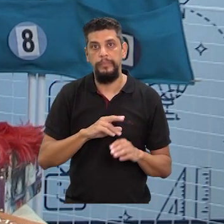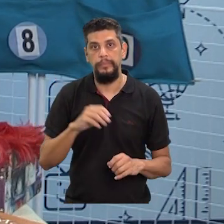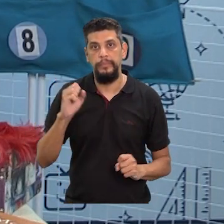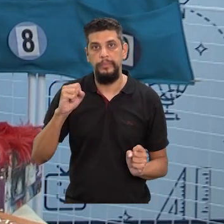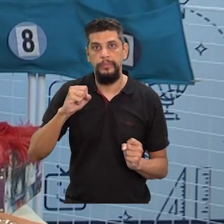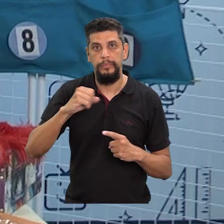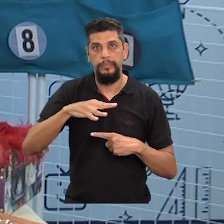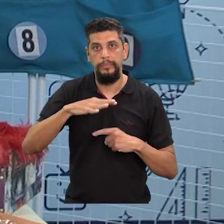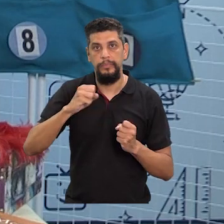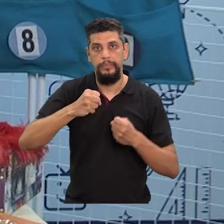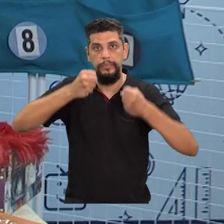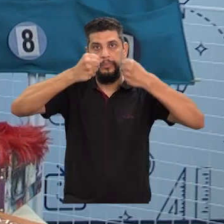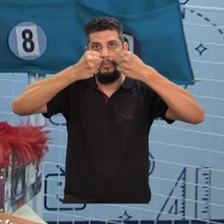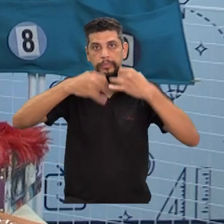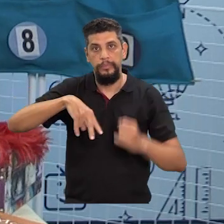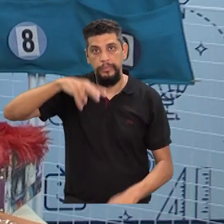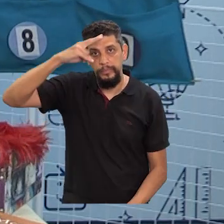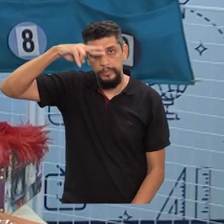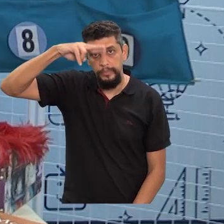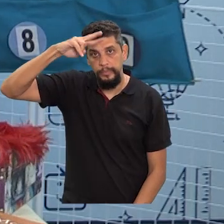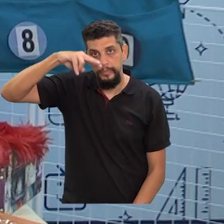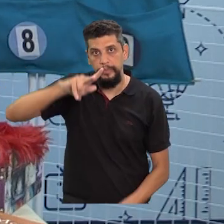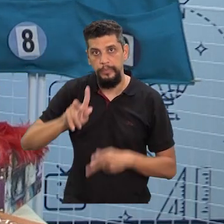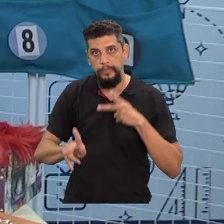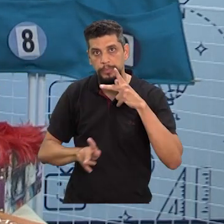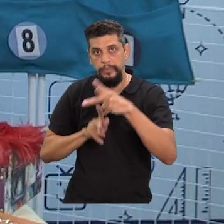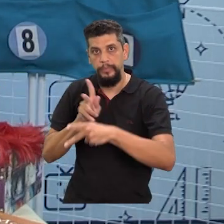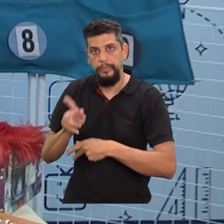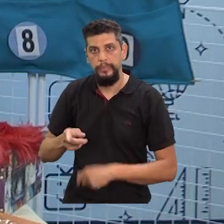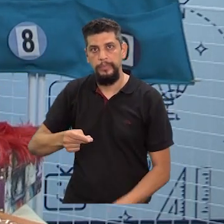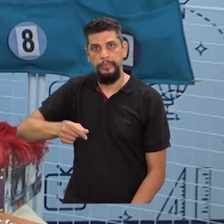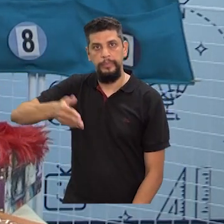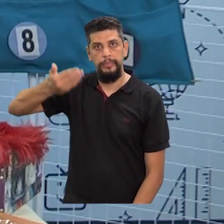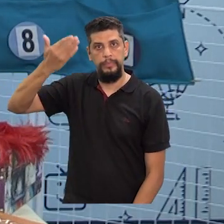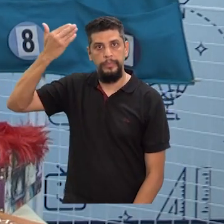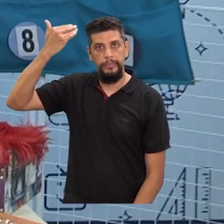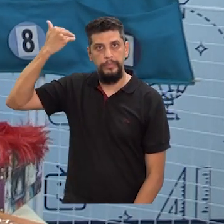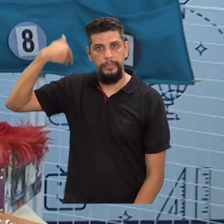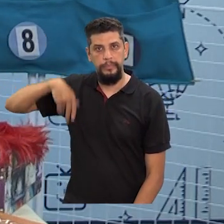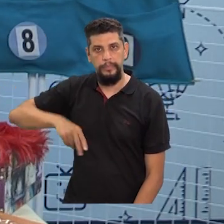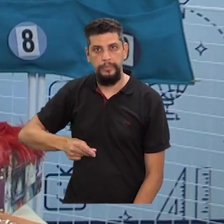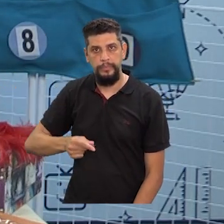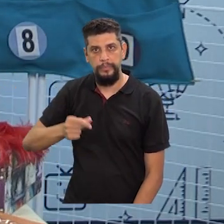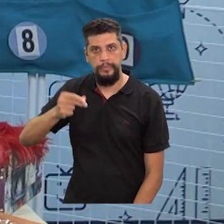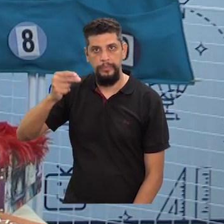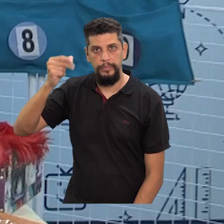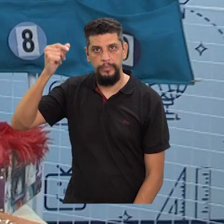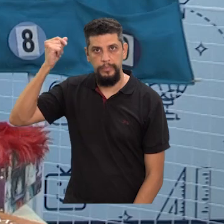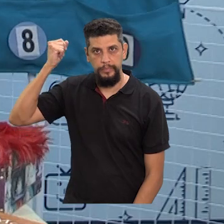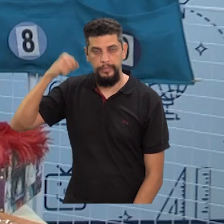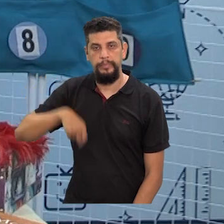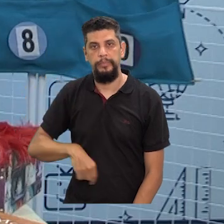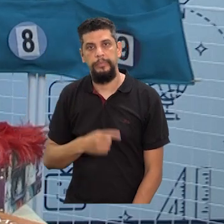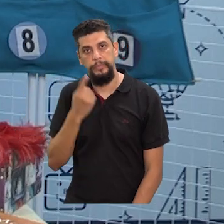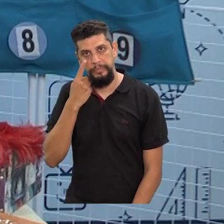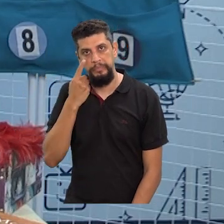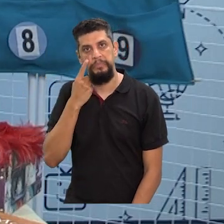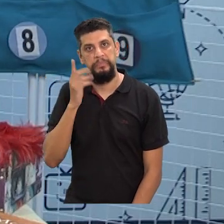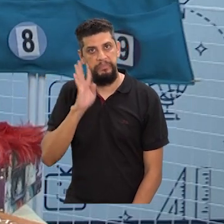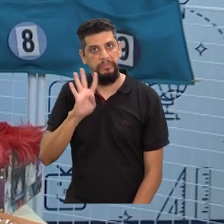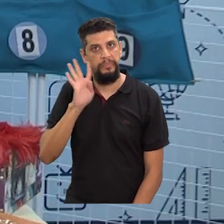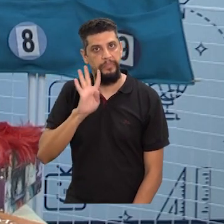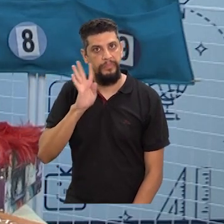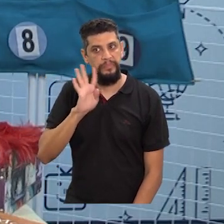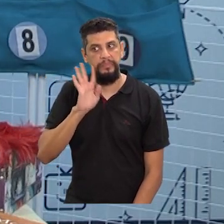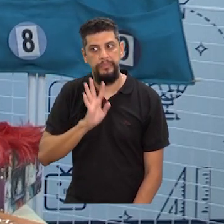Os mitos, eles contam a história de povos ancestrais, de povos muito antigos, né? Então, olha